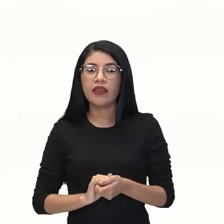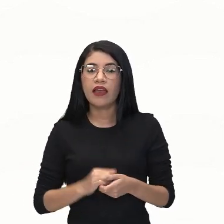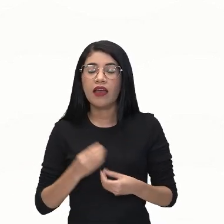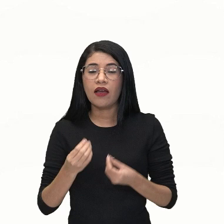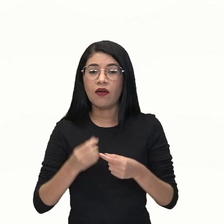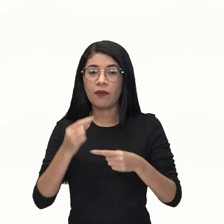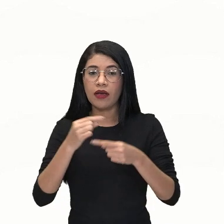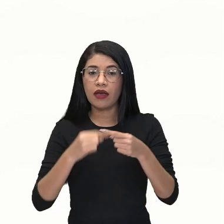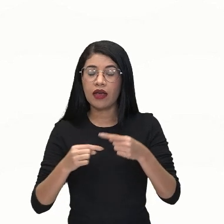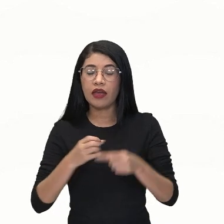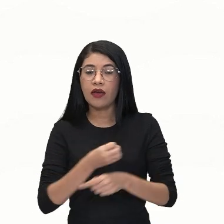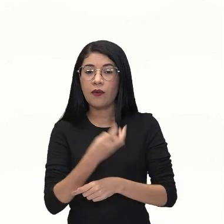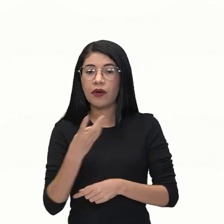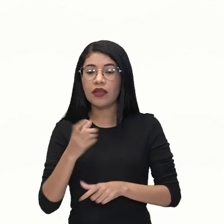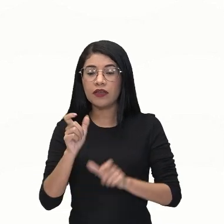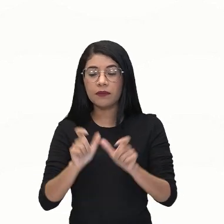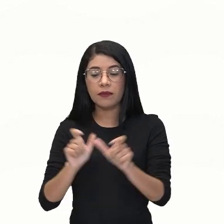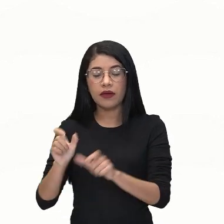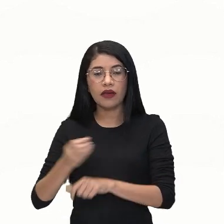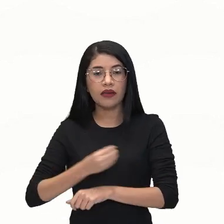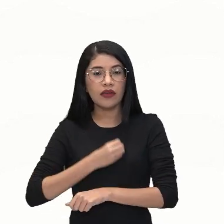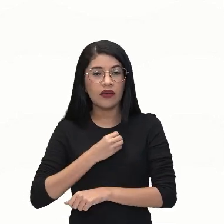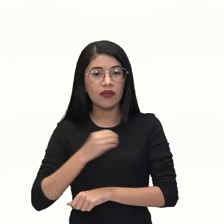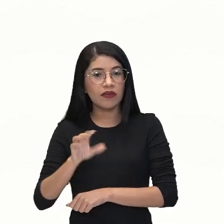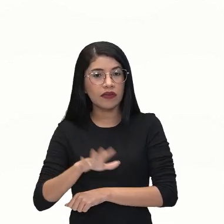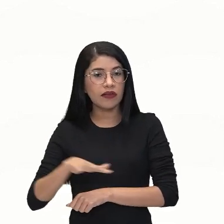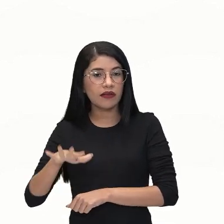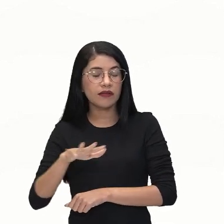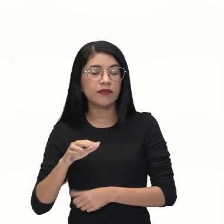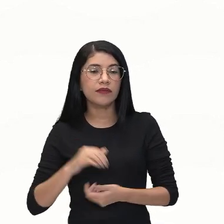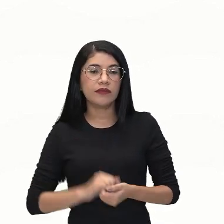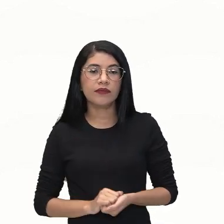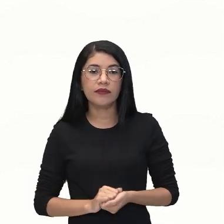e a quantidade de habitantes. Beleza?